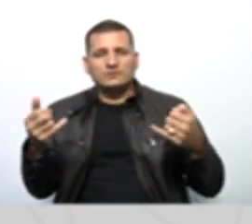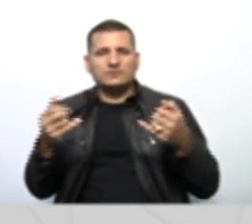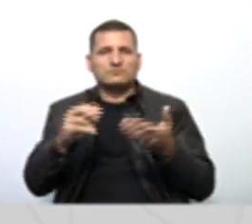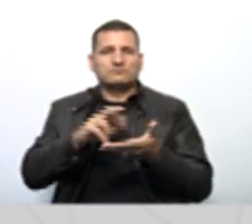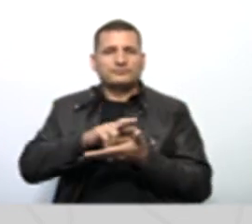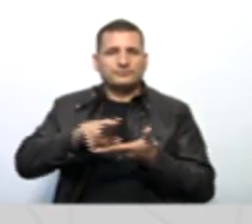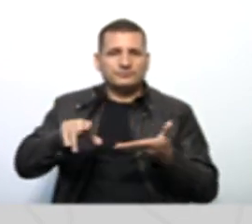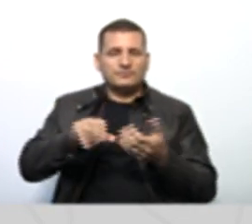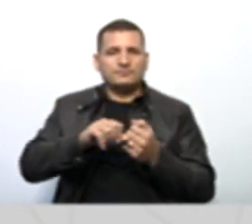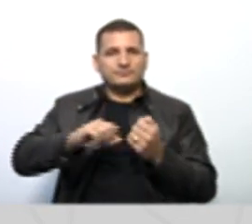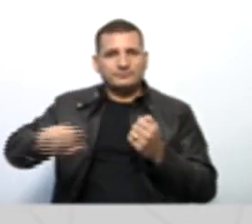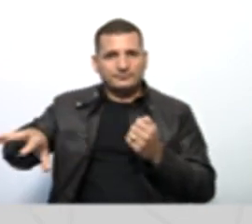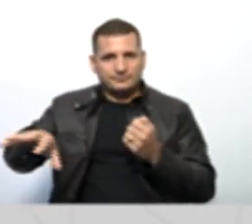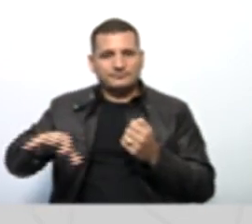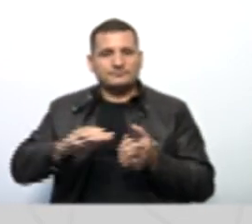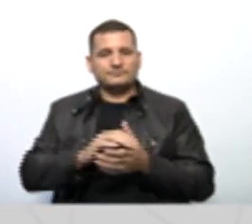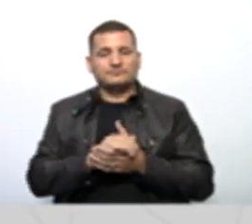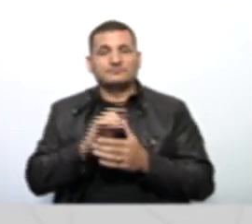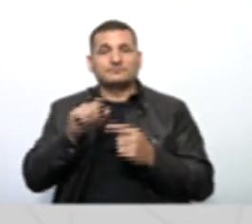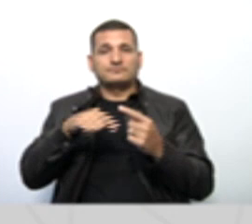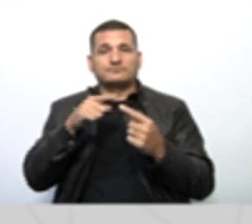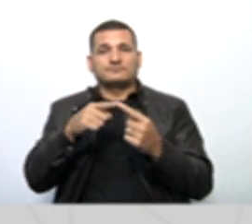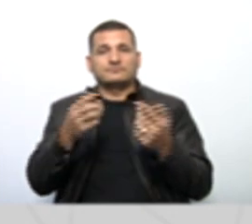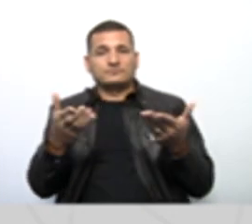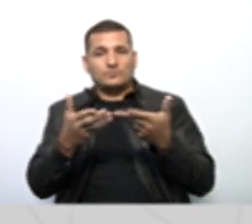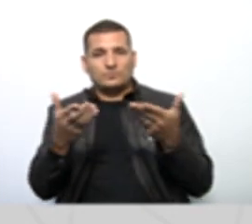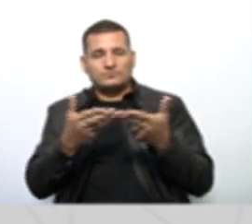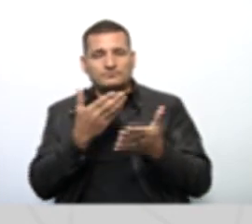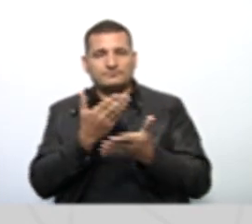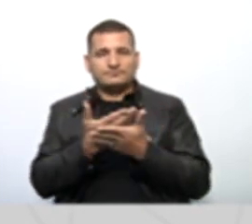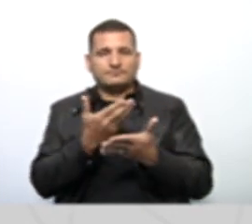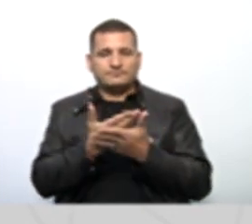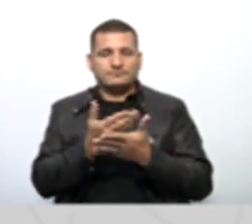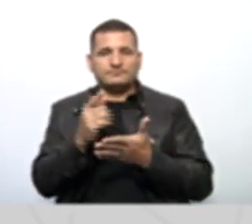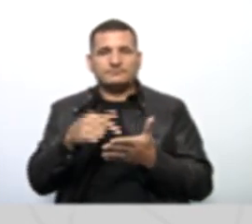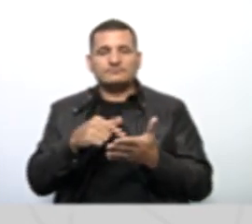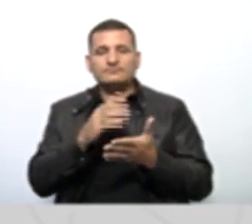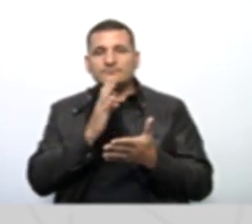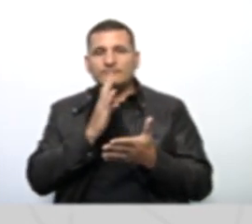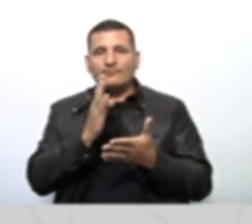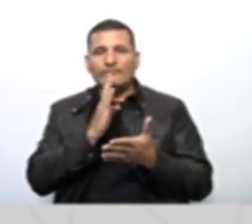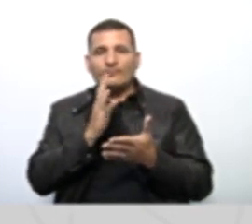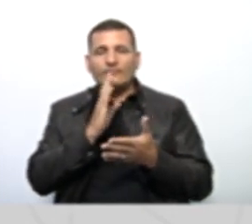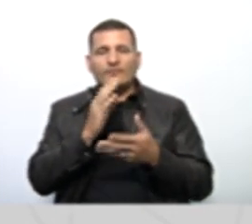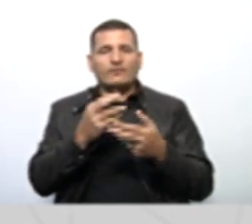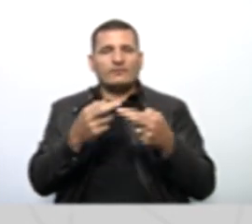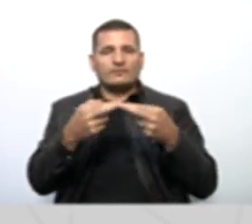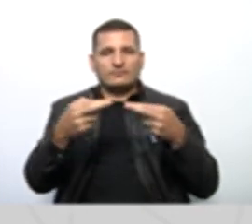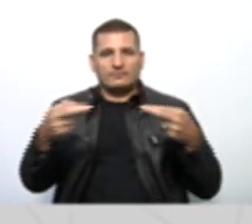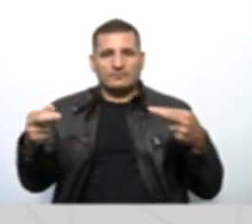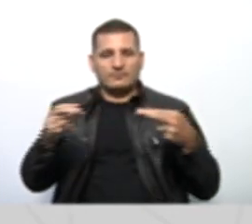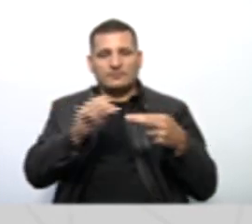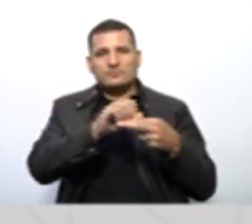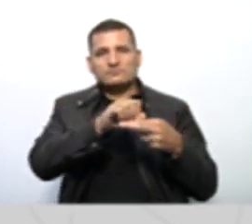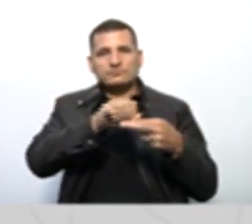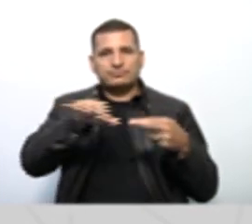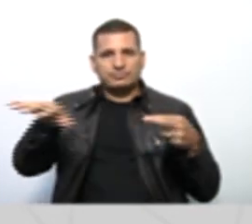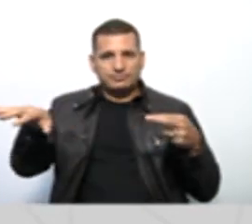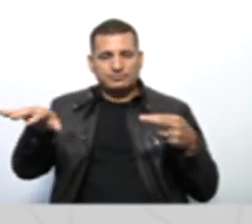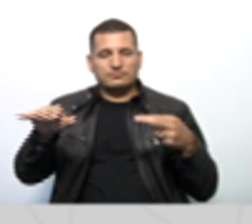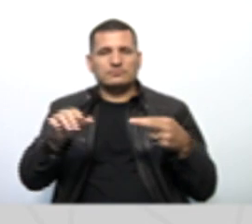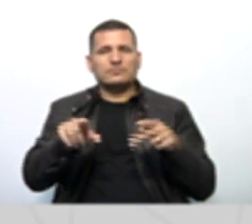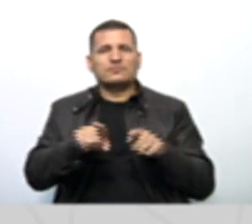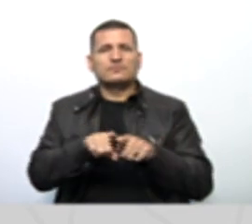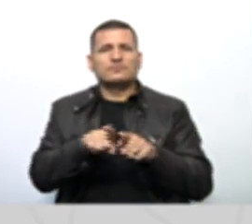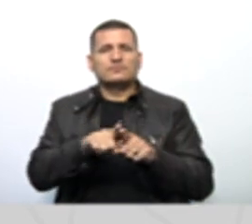o objetivo da nossa aula pessoal é o que é conhecer os meios de transmissão e padrões de comunicação